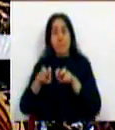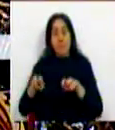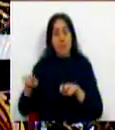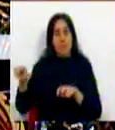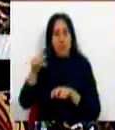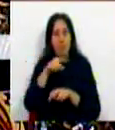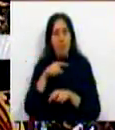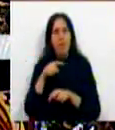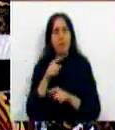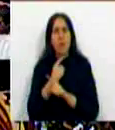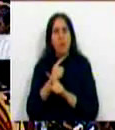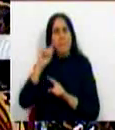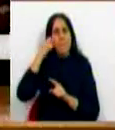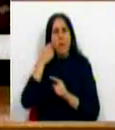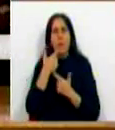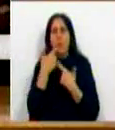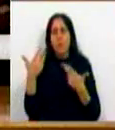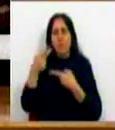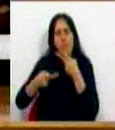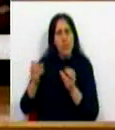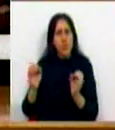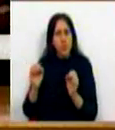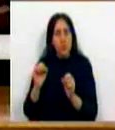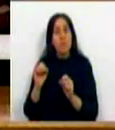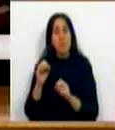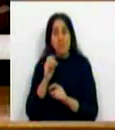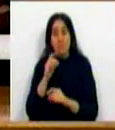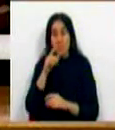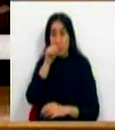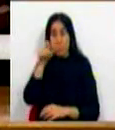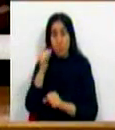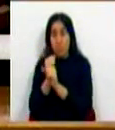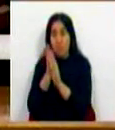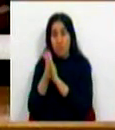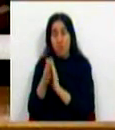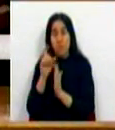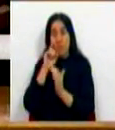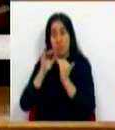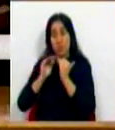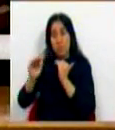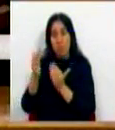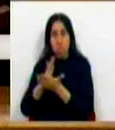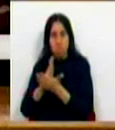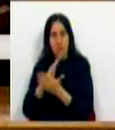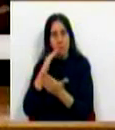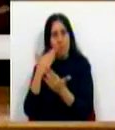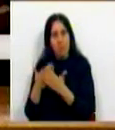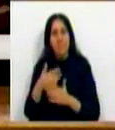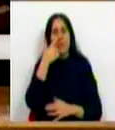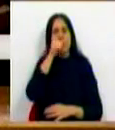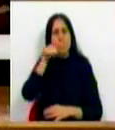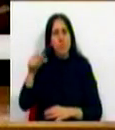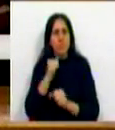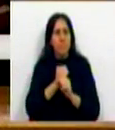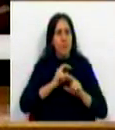a não avaliar todas as consequências que a instabilidade prolongada para as pessoas no mercado de trabalho provoca. Para as pessoas, para as